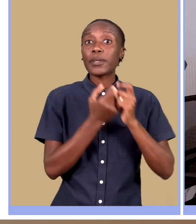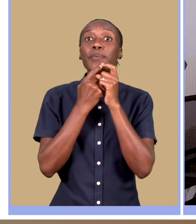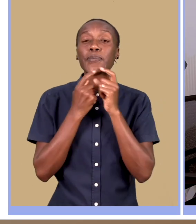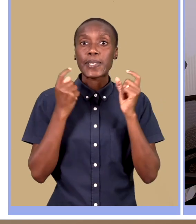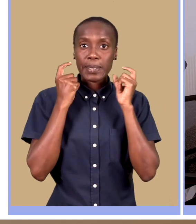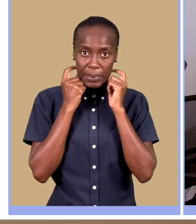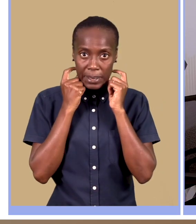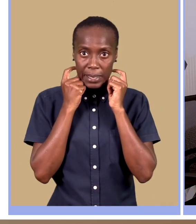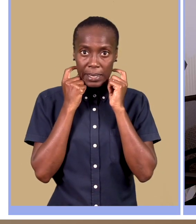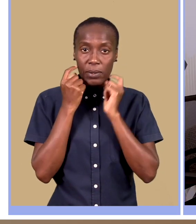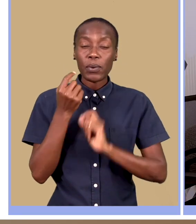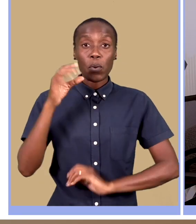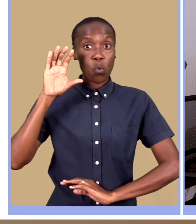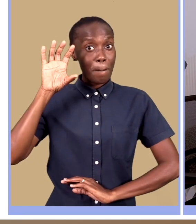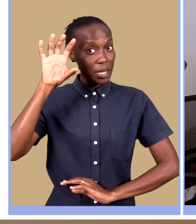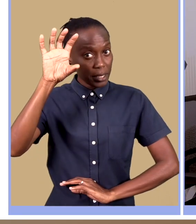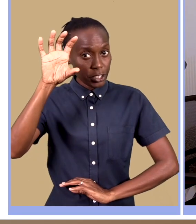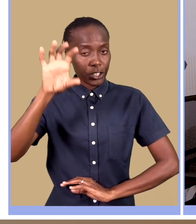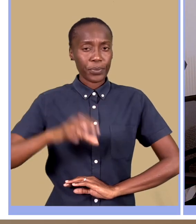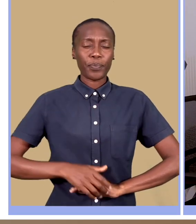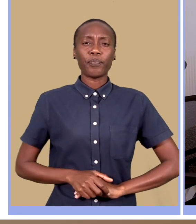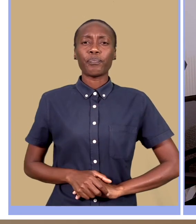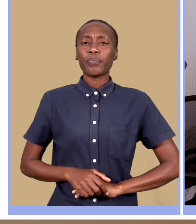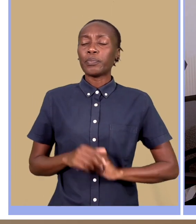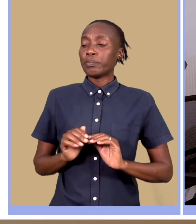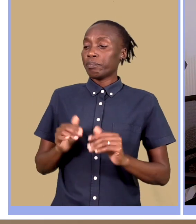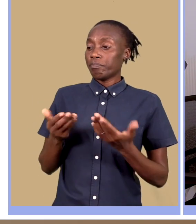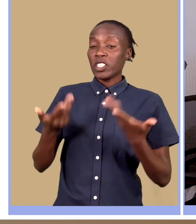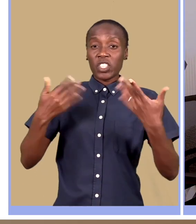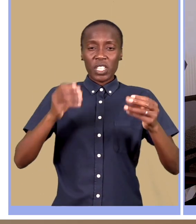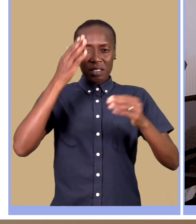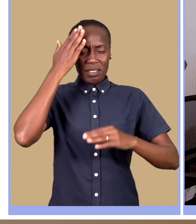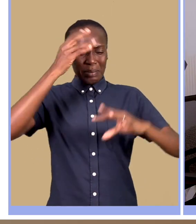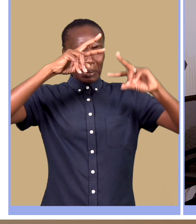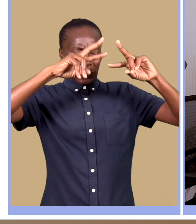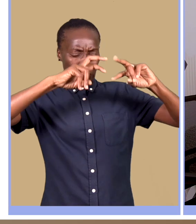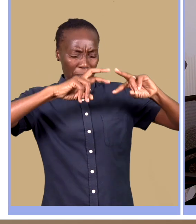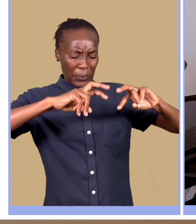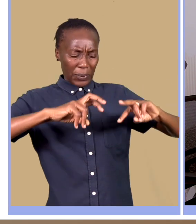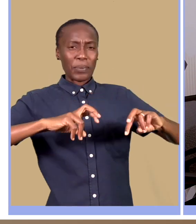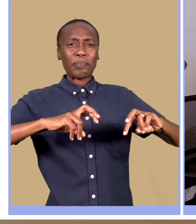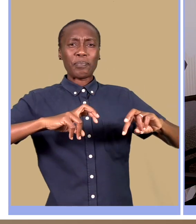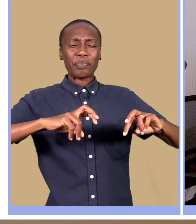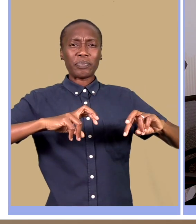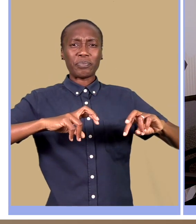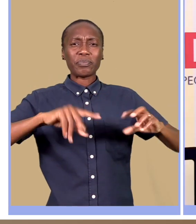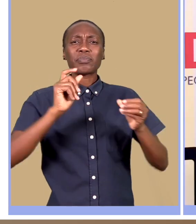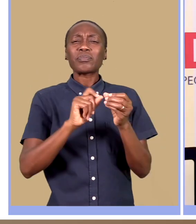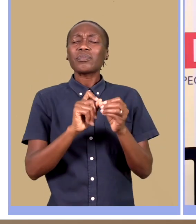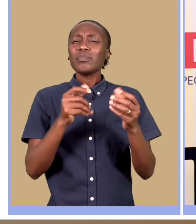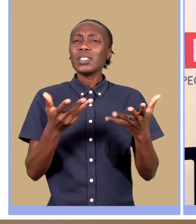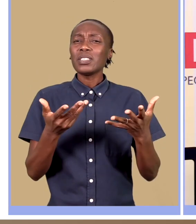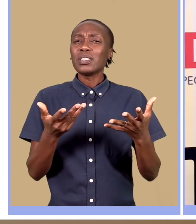país. Exato. Bom, nós sabemos que esses estudos estão sendo desenvolvidos, mas